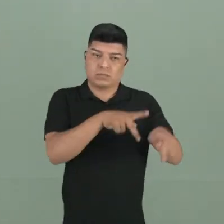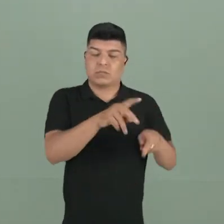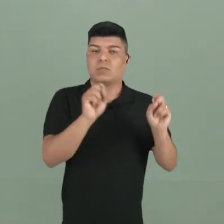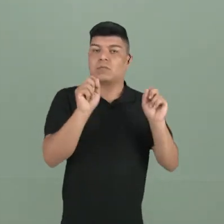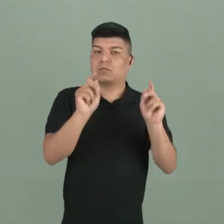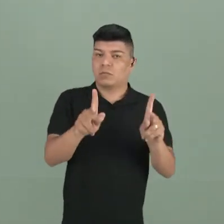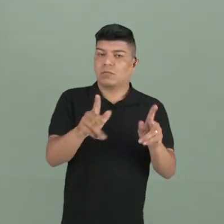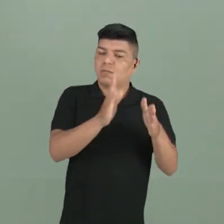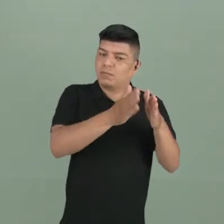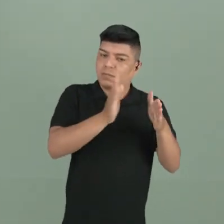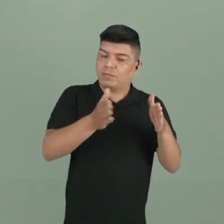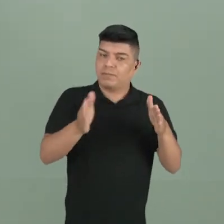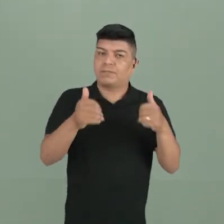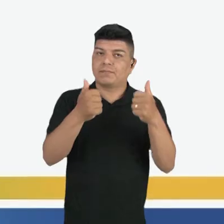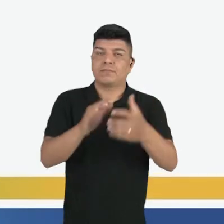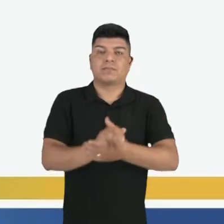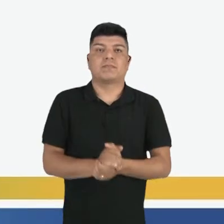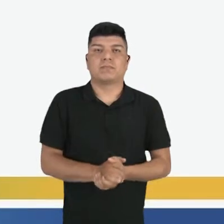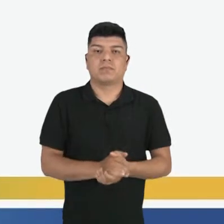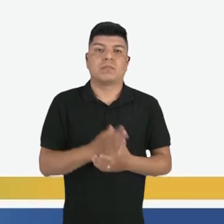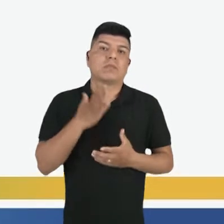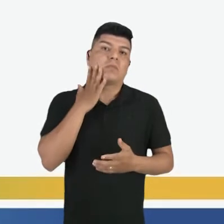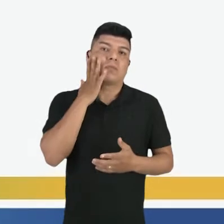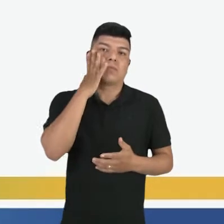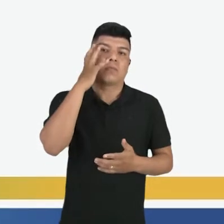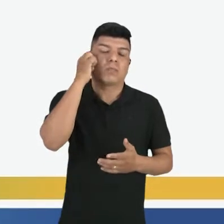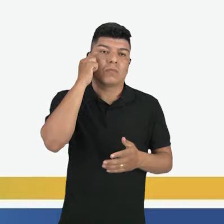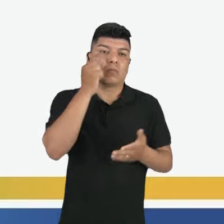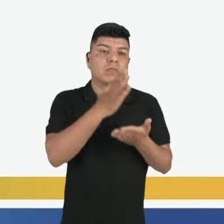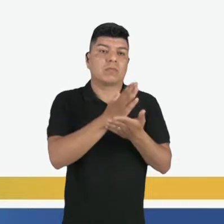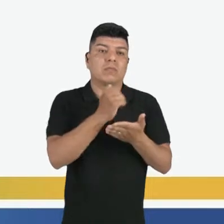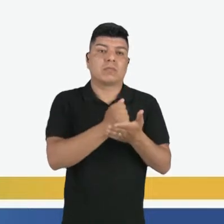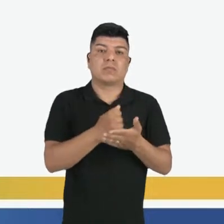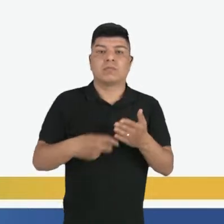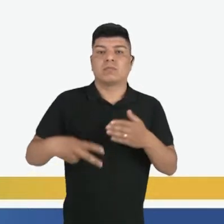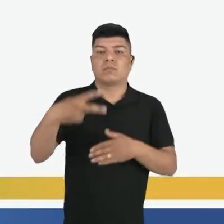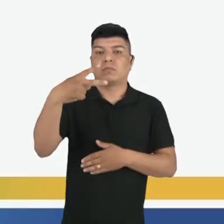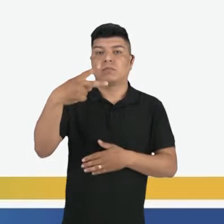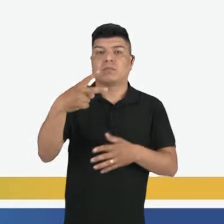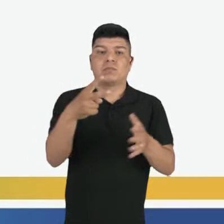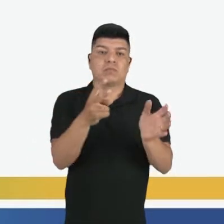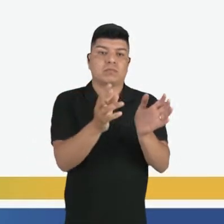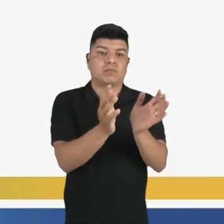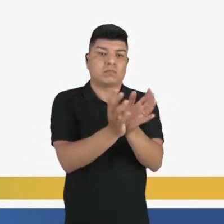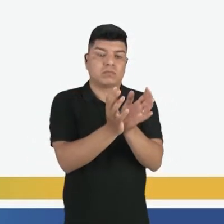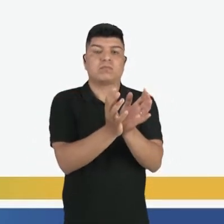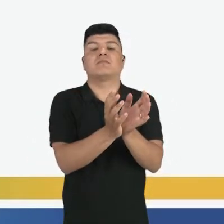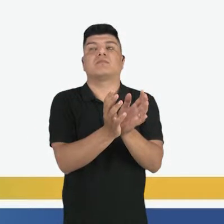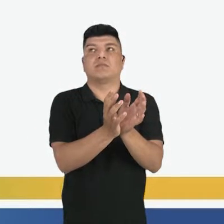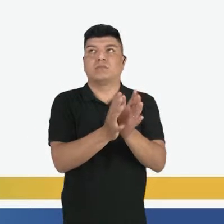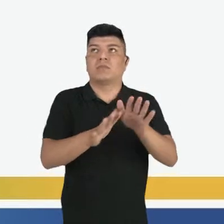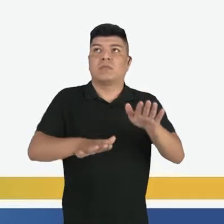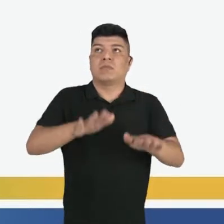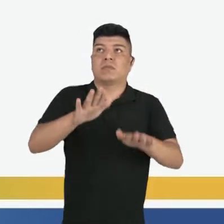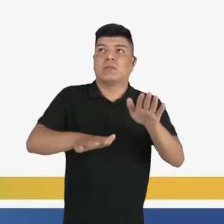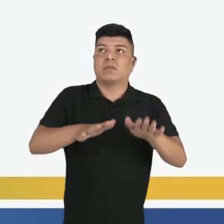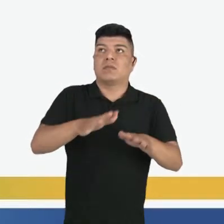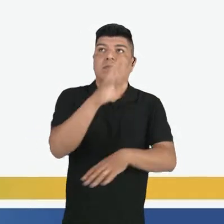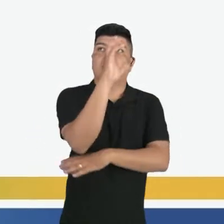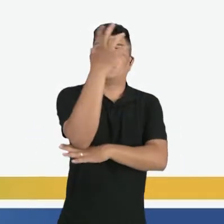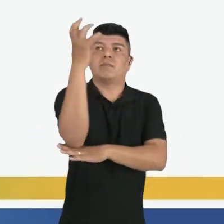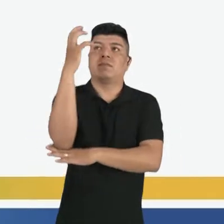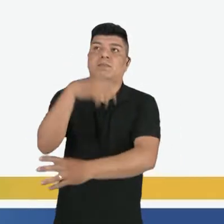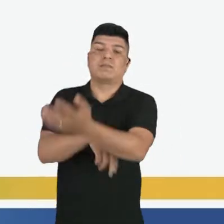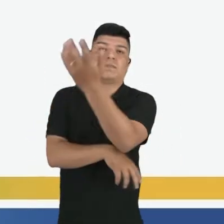cada etapa. Vamos lá então. O patrimônio cultural é dividido em dois grupos que variam de acordo com a sua